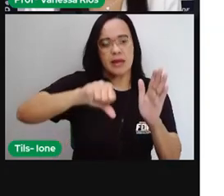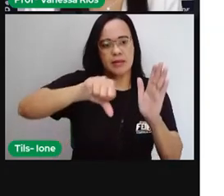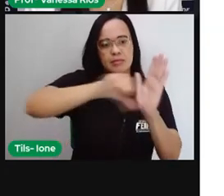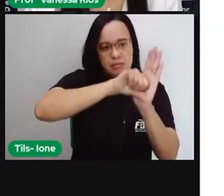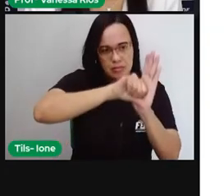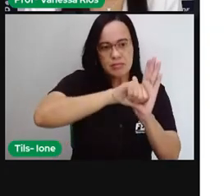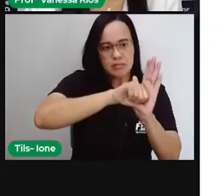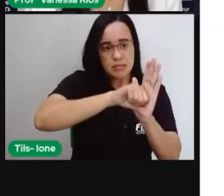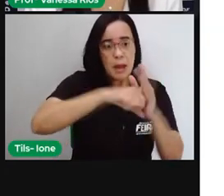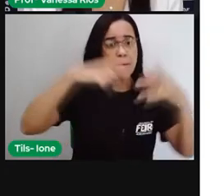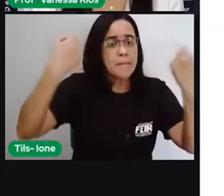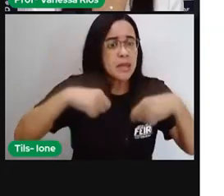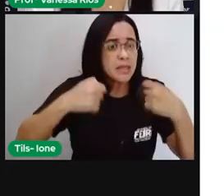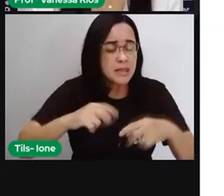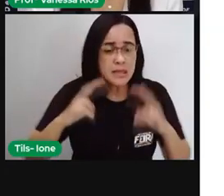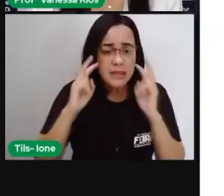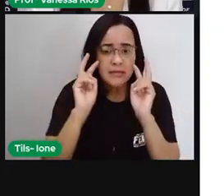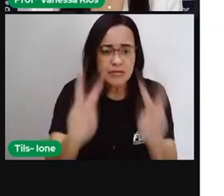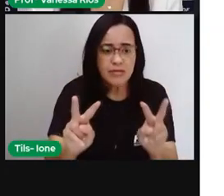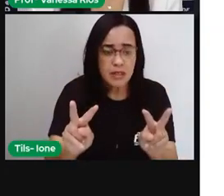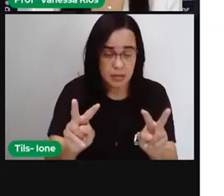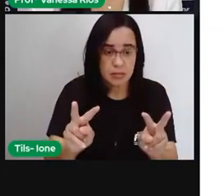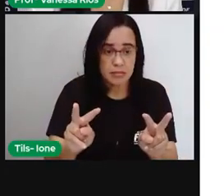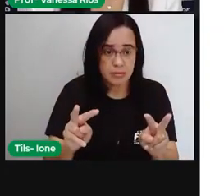precisa observar.